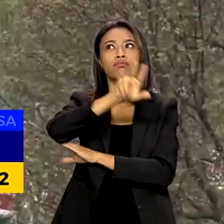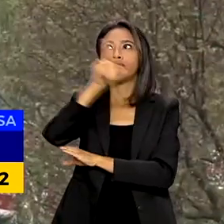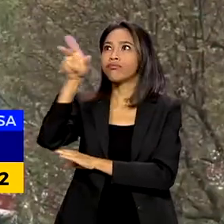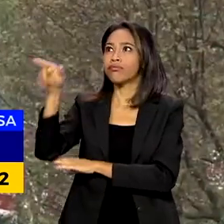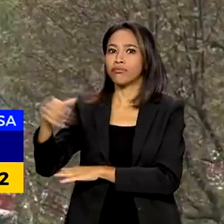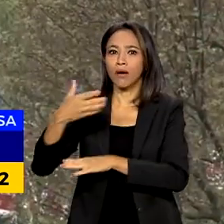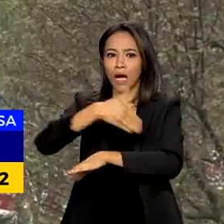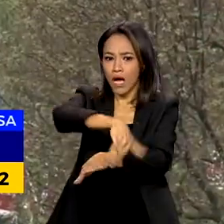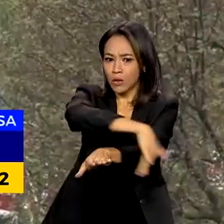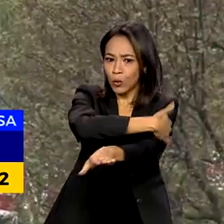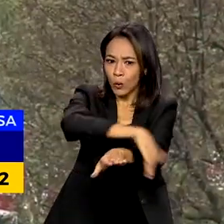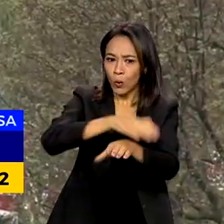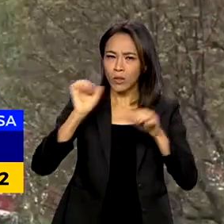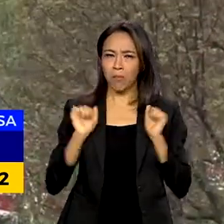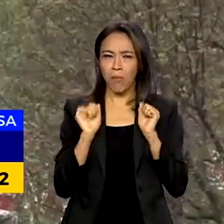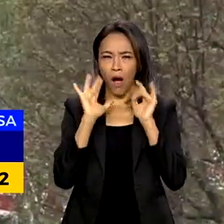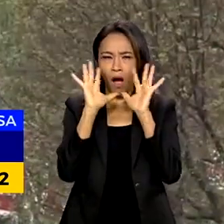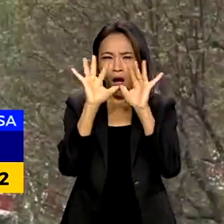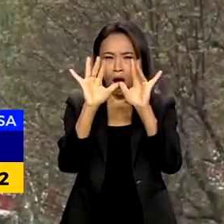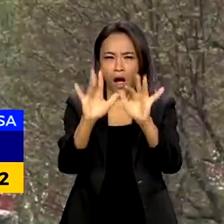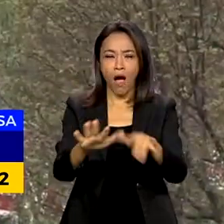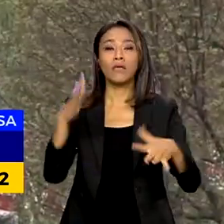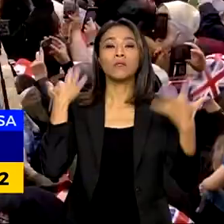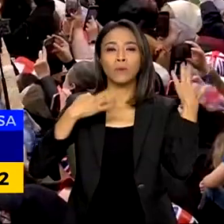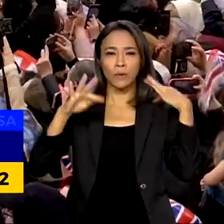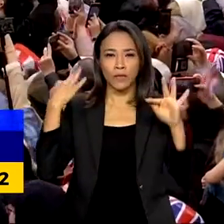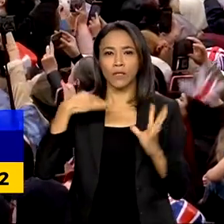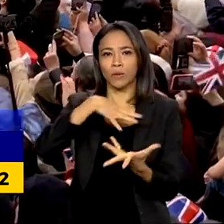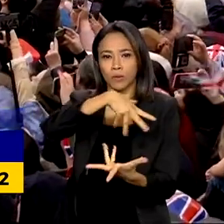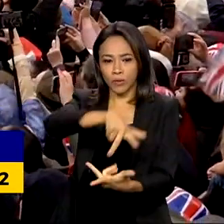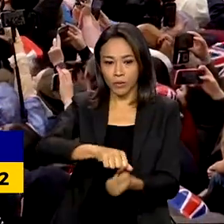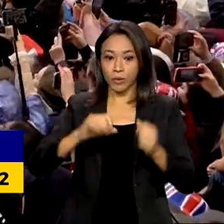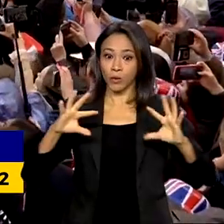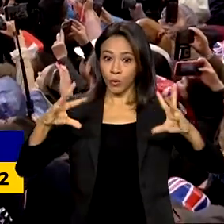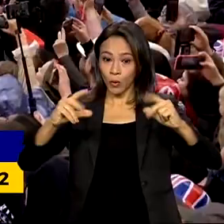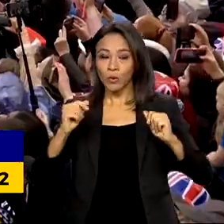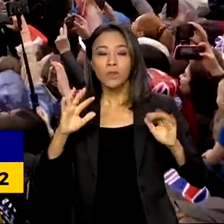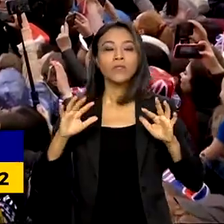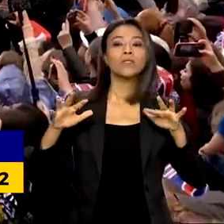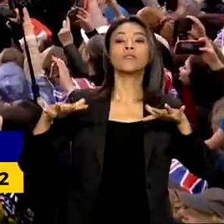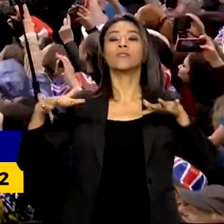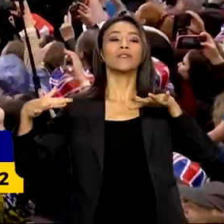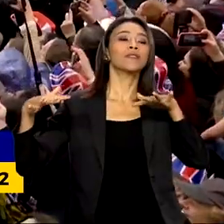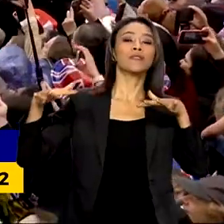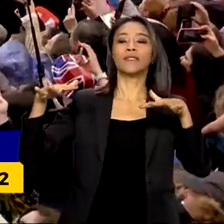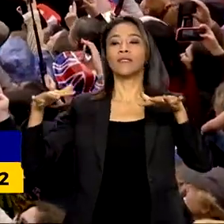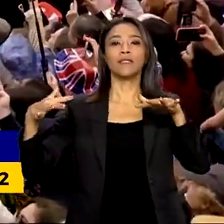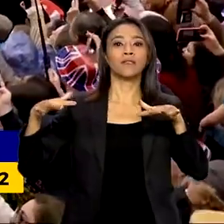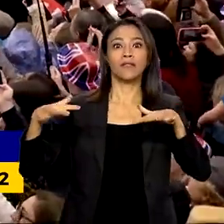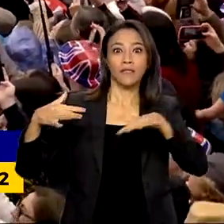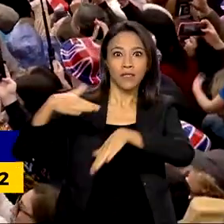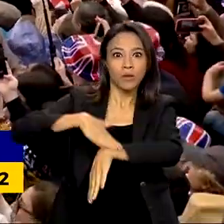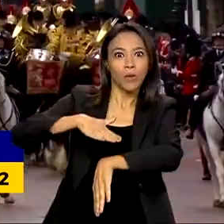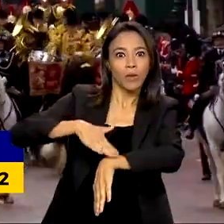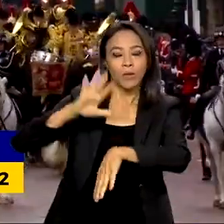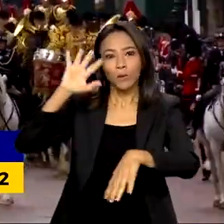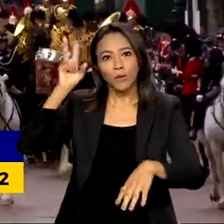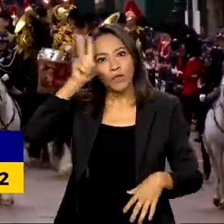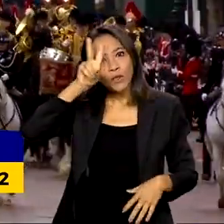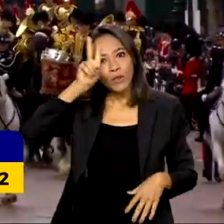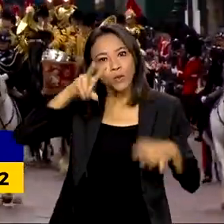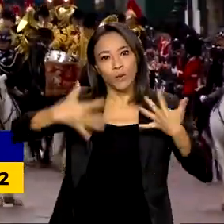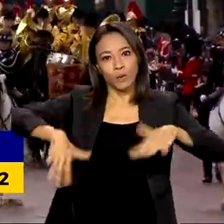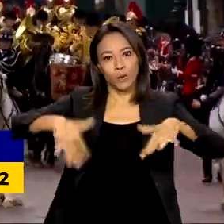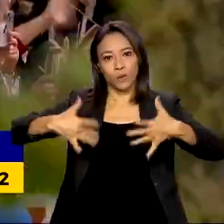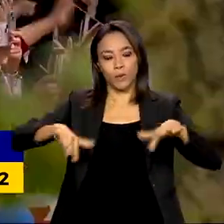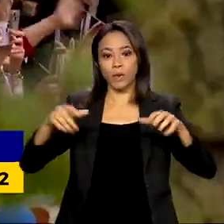foram tomadas por britânicos e turistas do mundo inteiro todos disputando espaço para testemunhar um momento histórico a maior